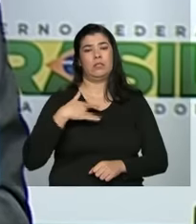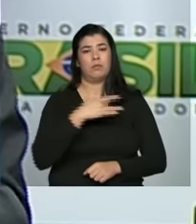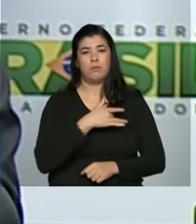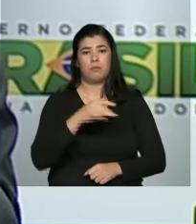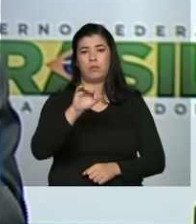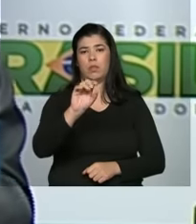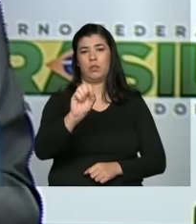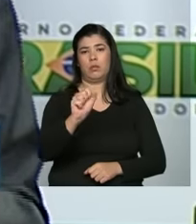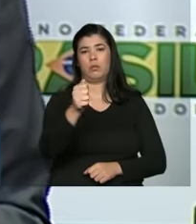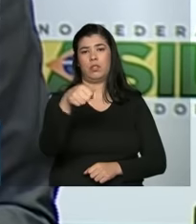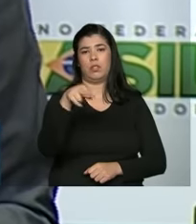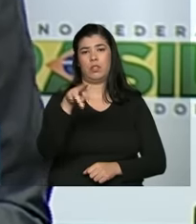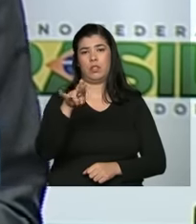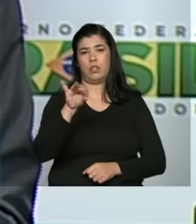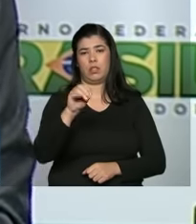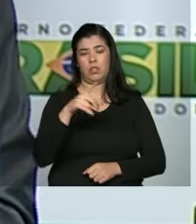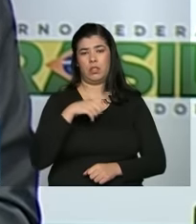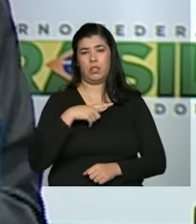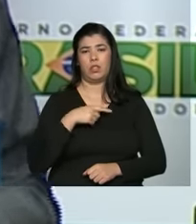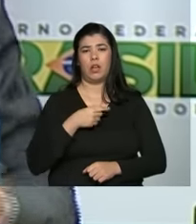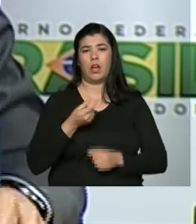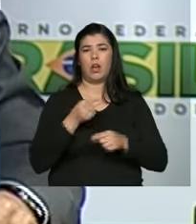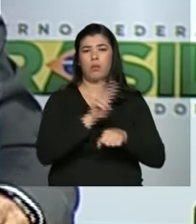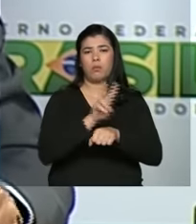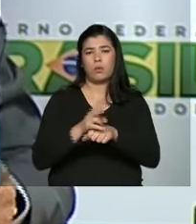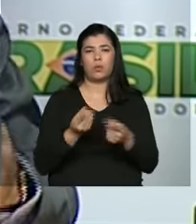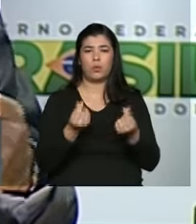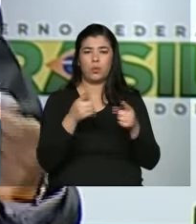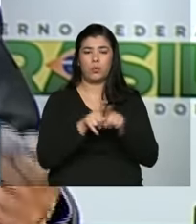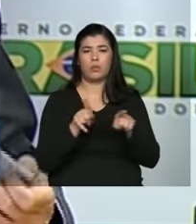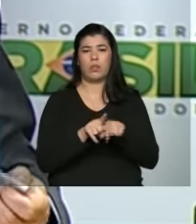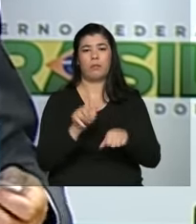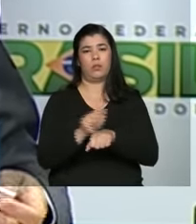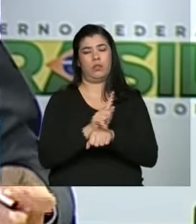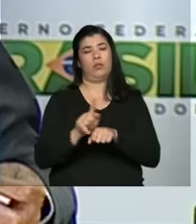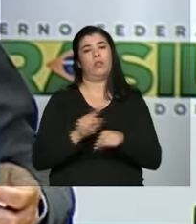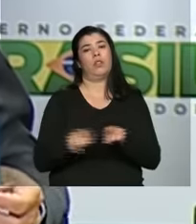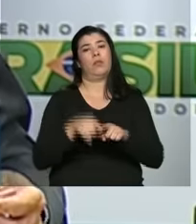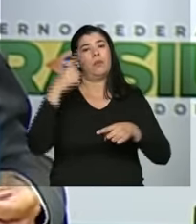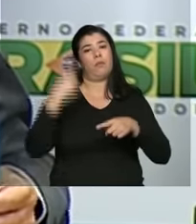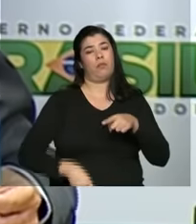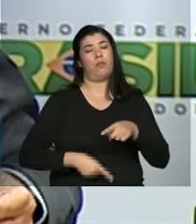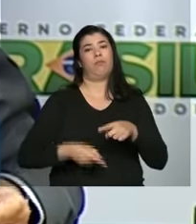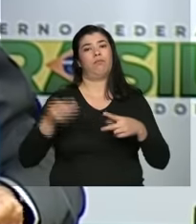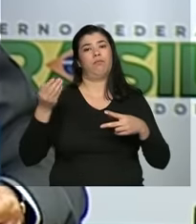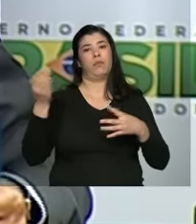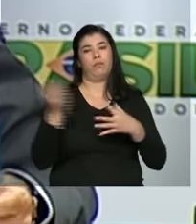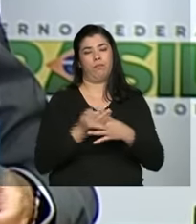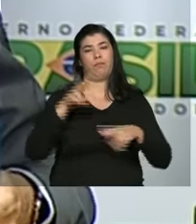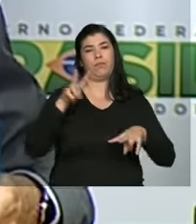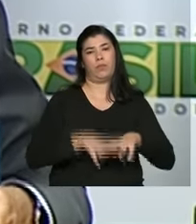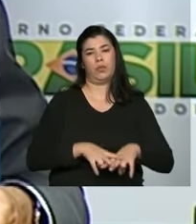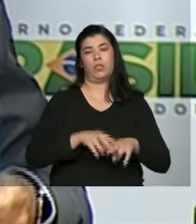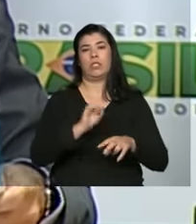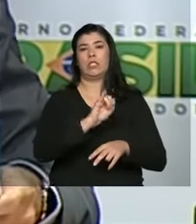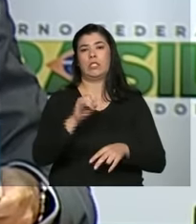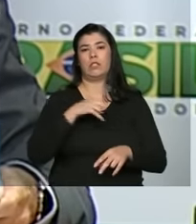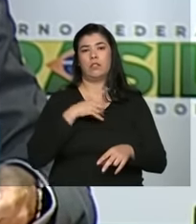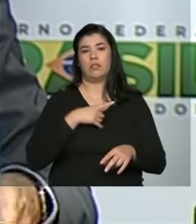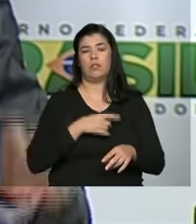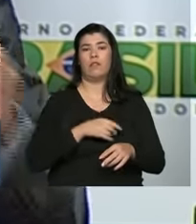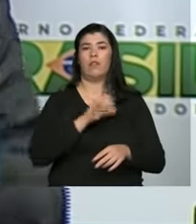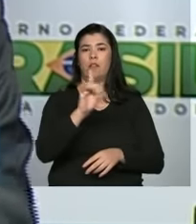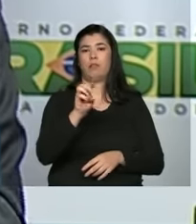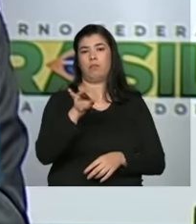regulação de preços do uso do aperfeiçoamento da gestão mas também das proibições e penalidades eh nos dispositivos médicos